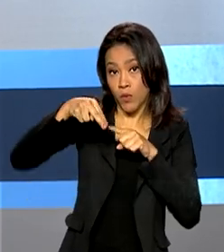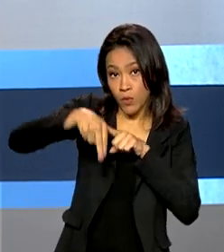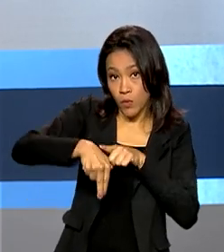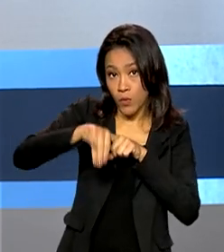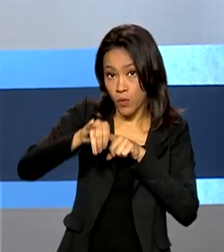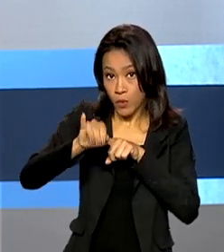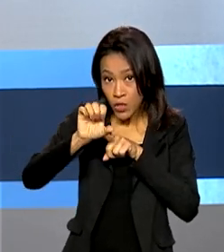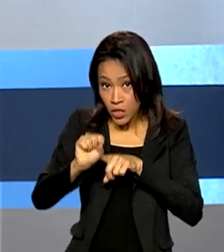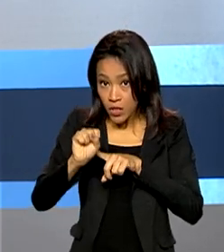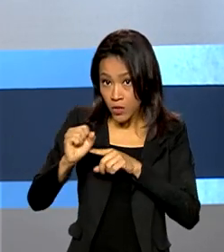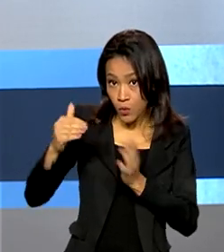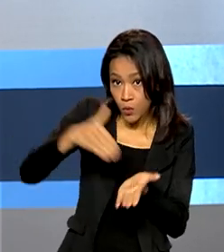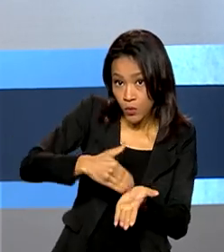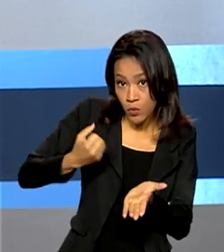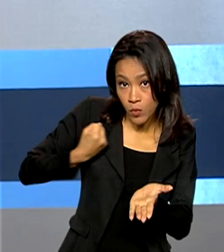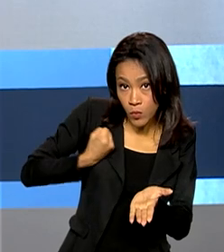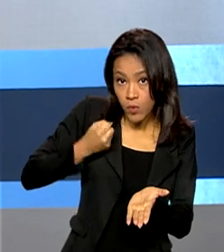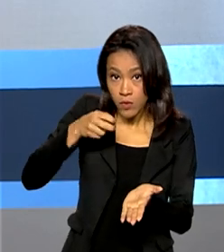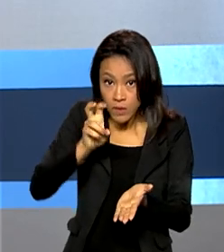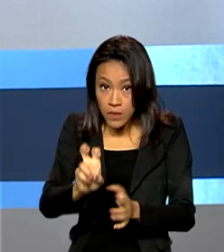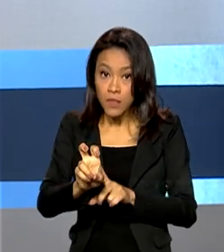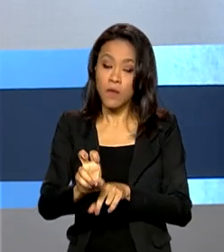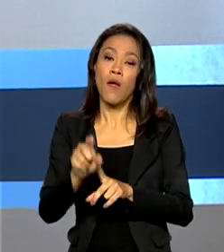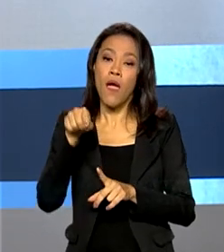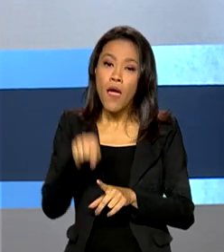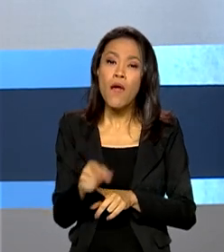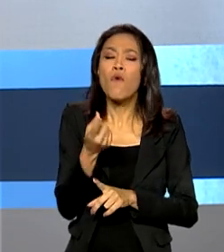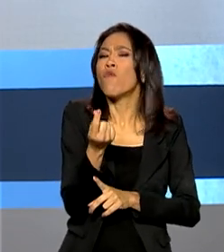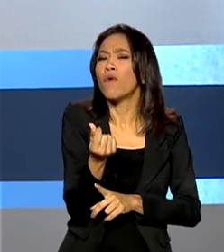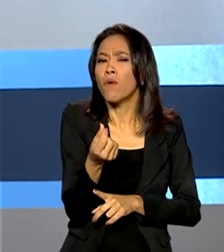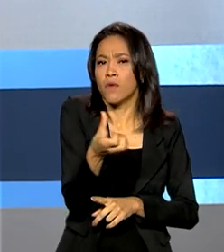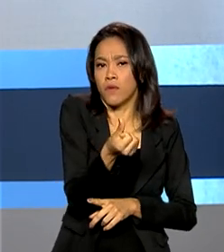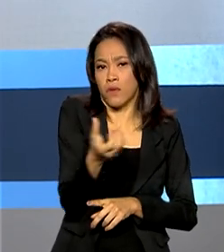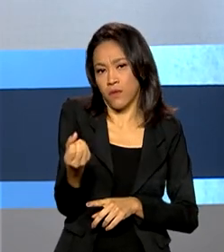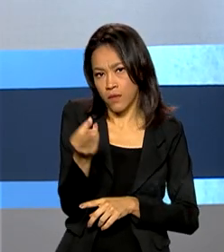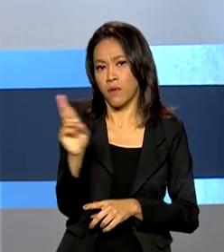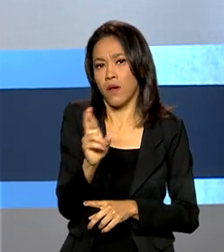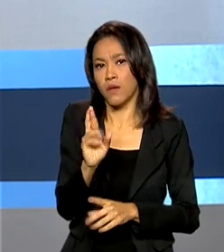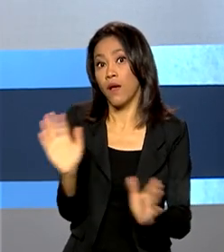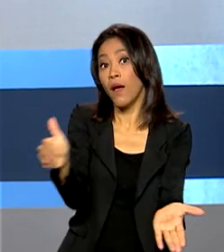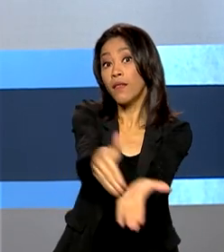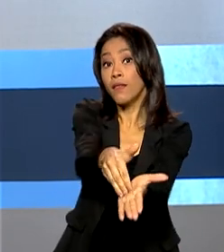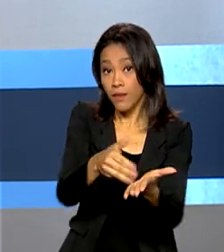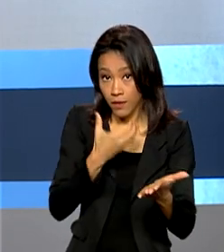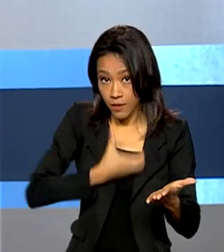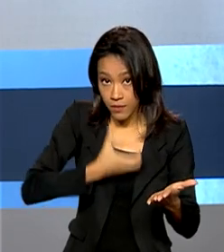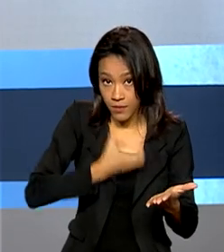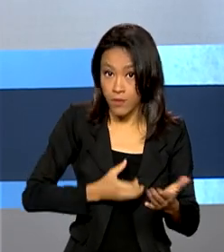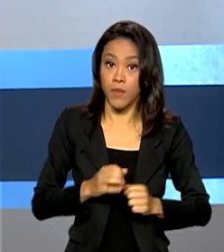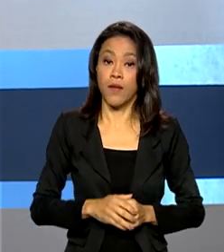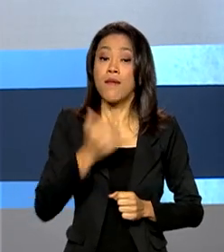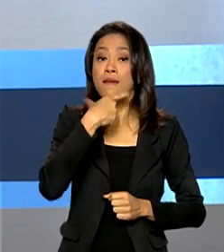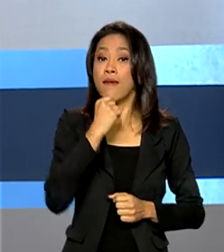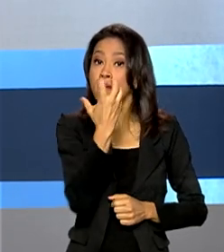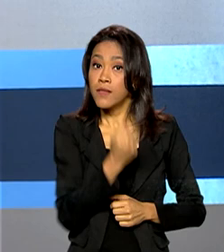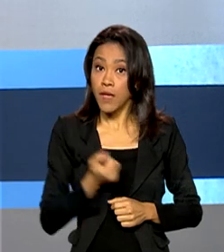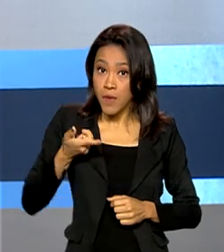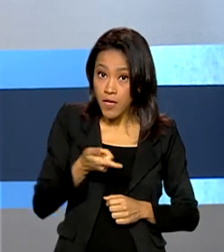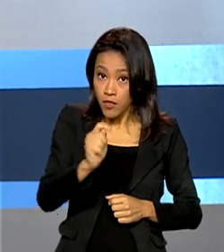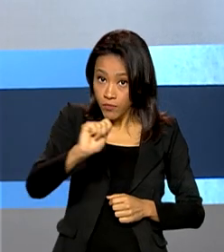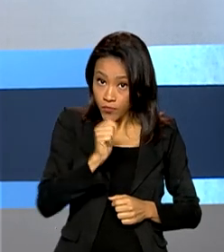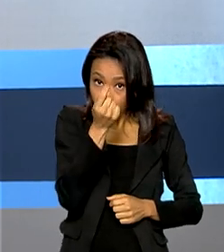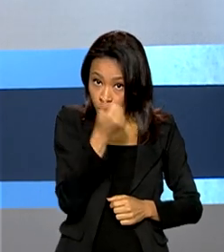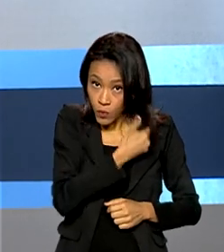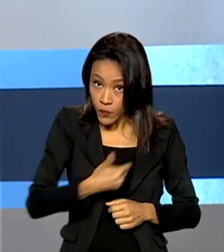5 Esta é a segunda parcela com o valor mínimo de r$ 600 que vai até dezembro quem recebe o auxílio Brasil pode